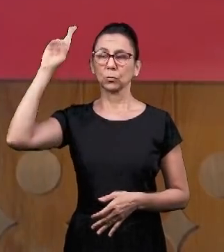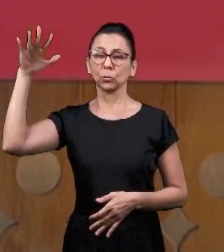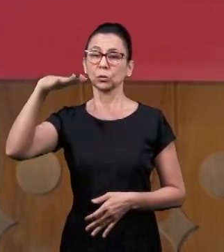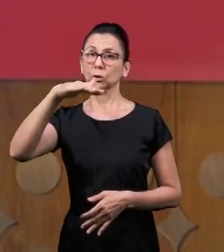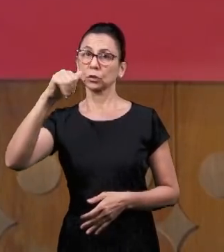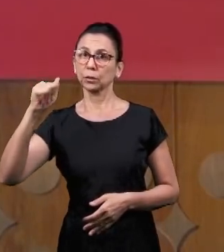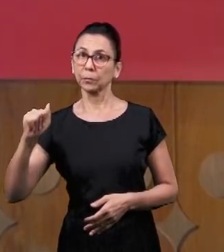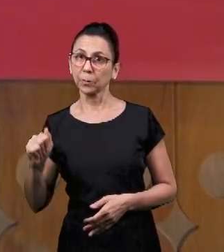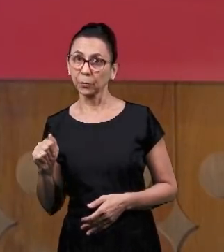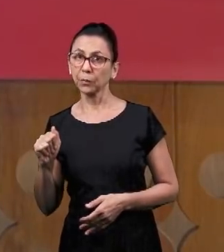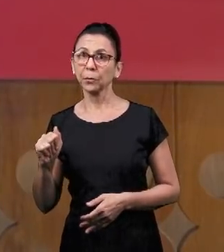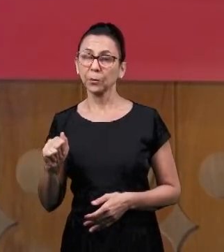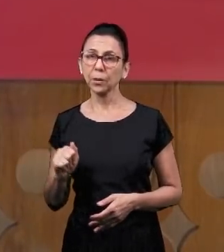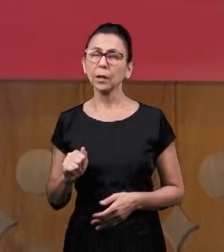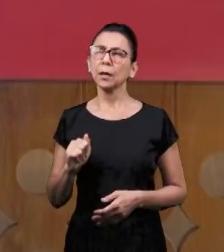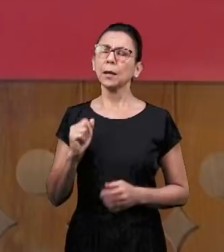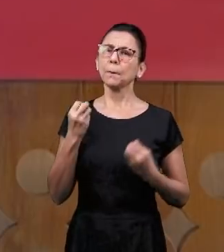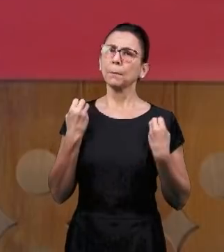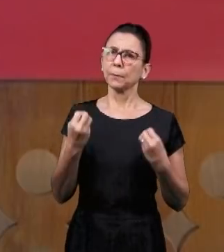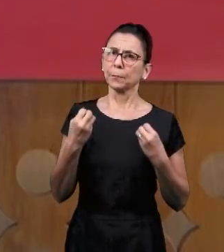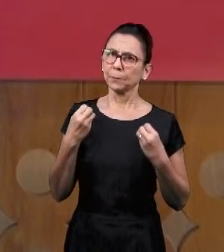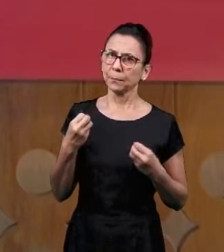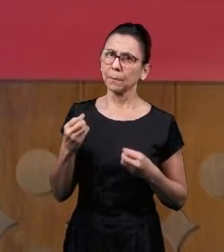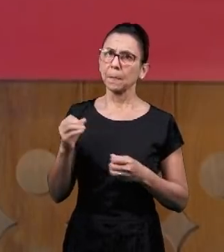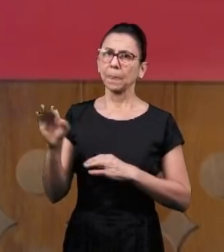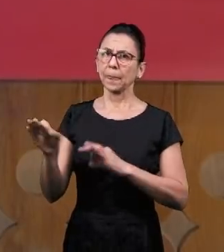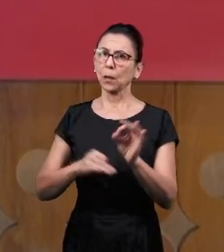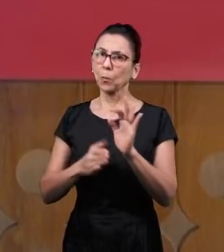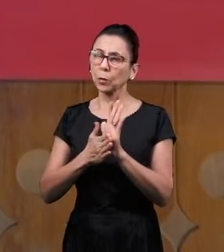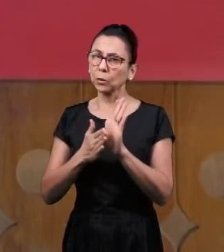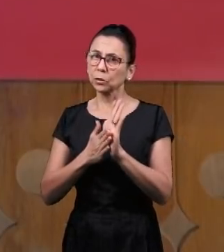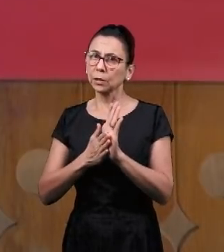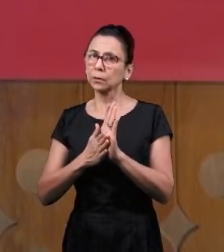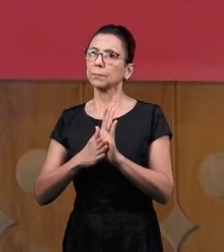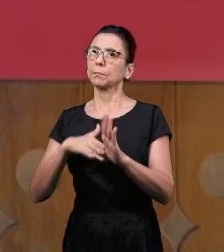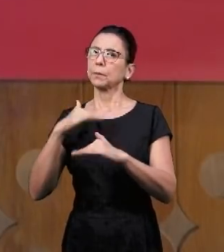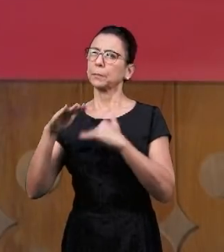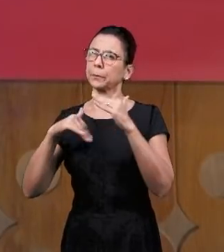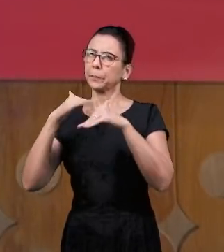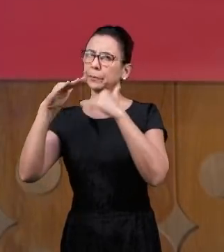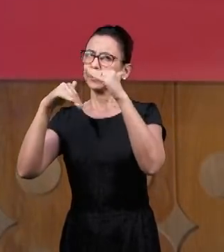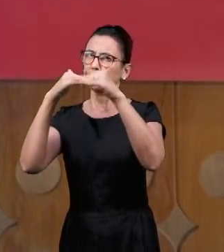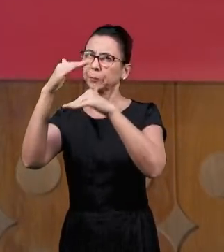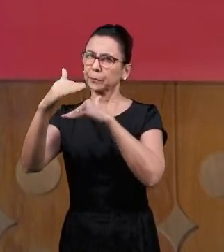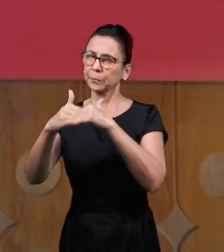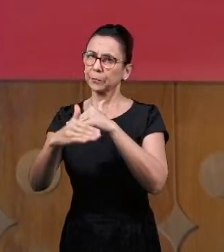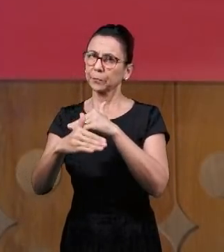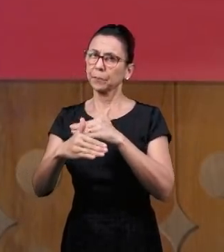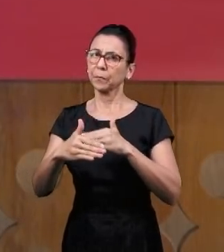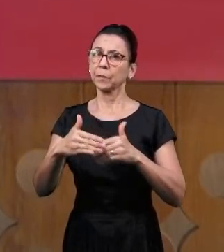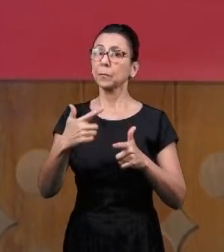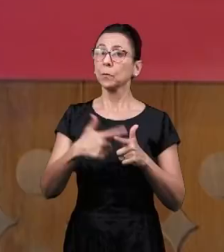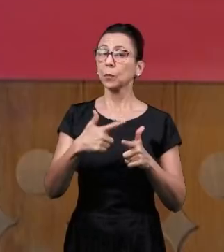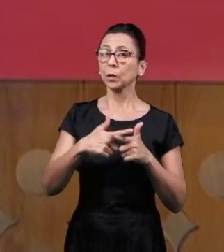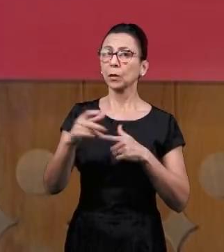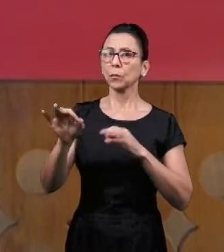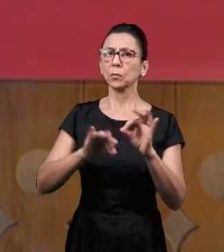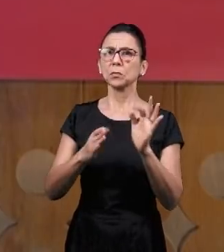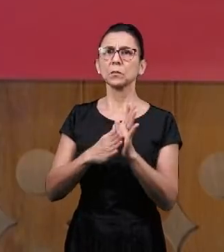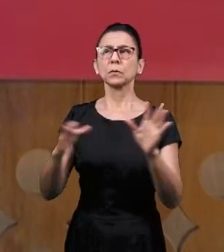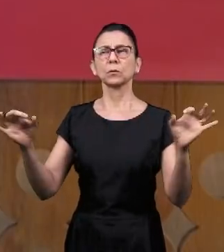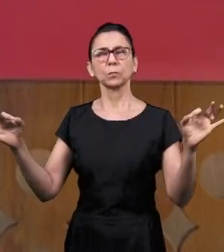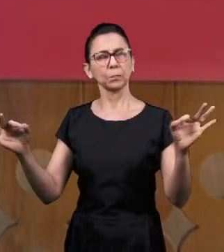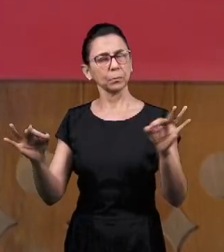para desenvolver um projeto, porque o projeto já está pronto, está na palavra,